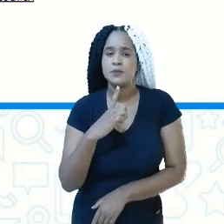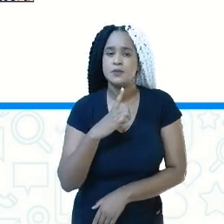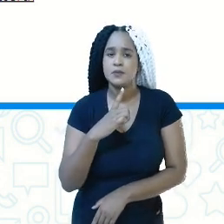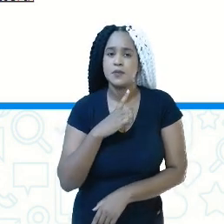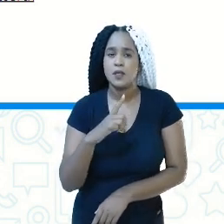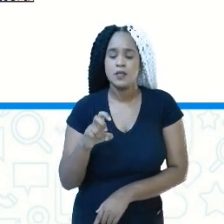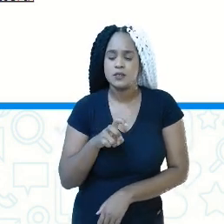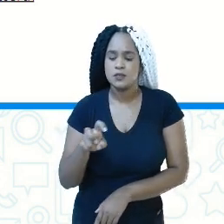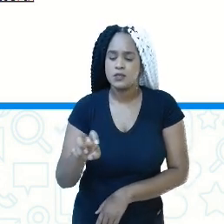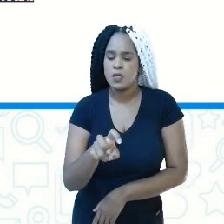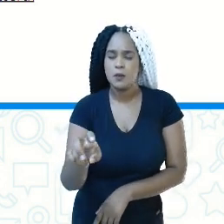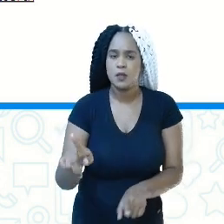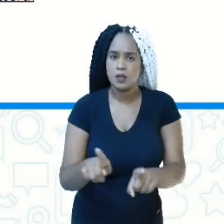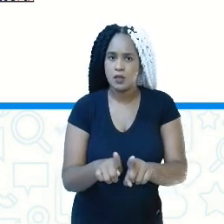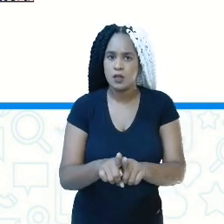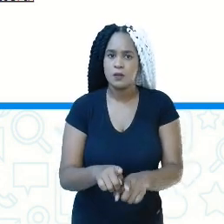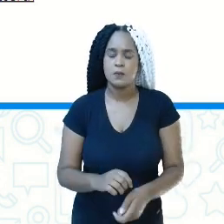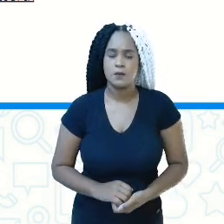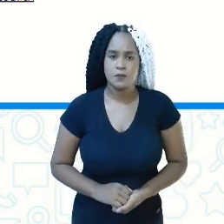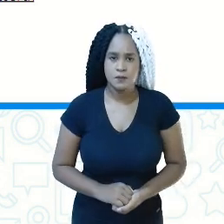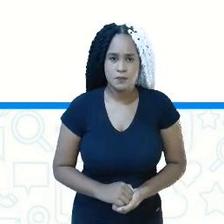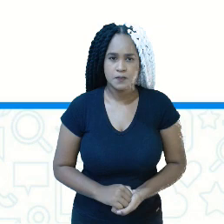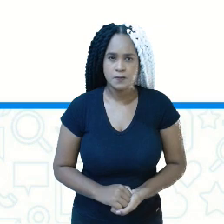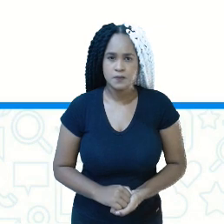a serpente também, tá?